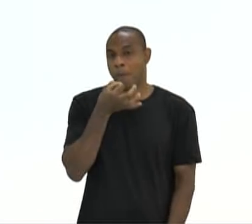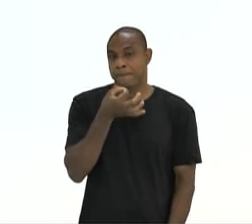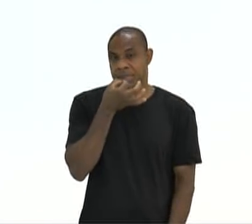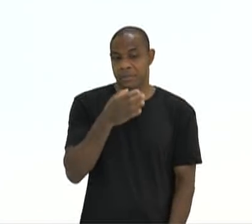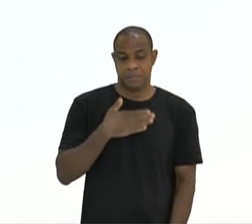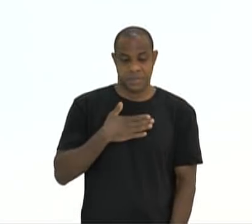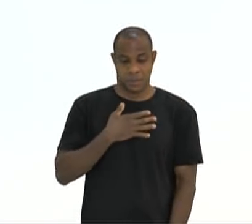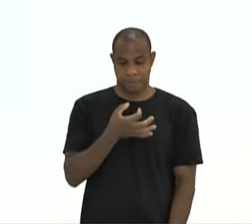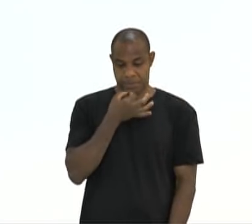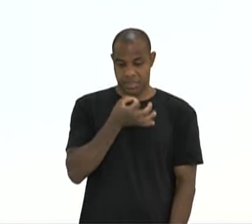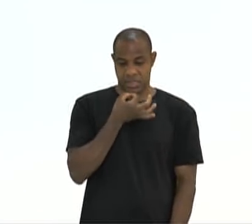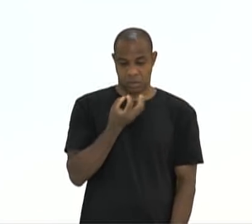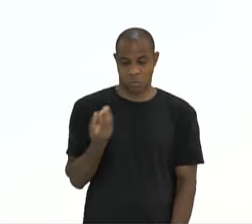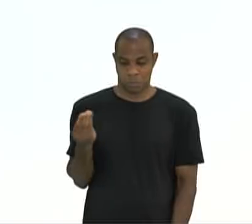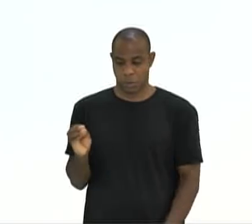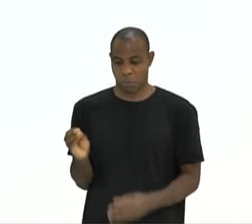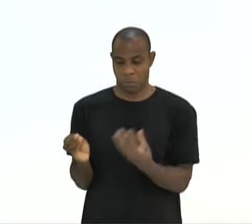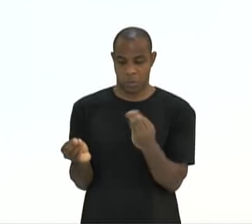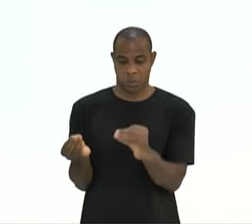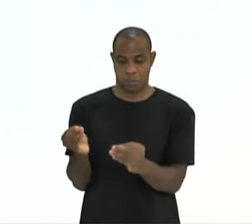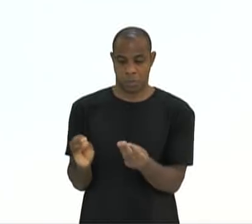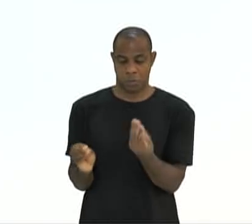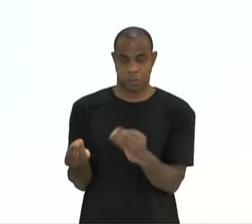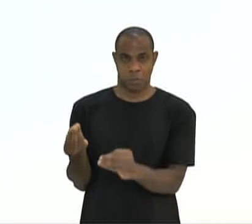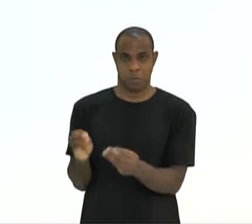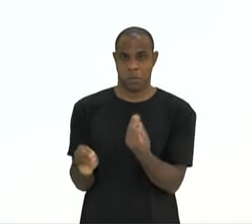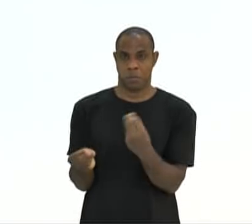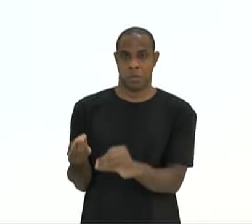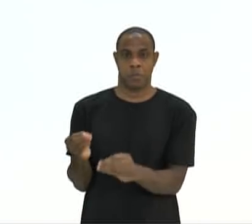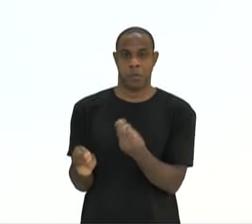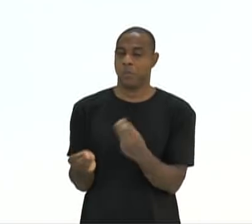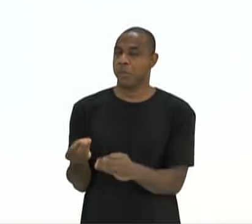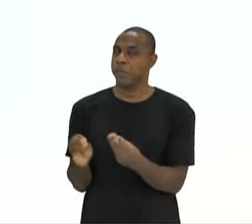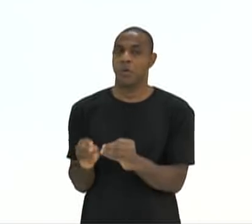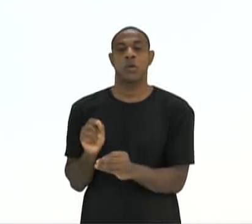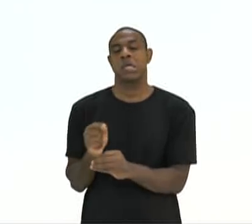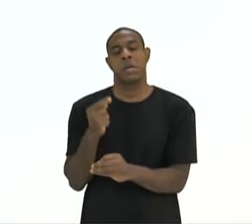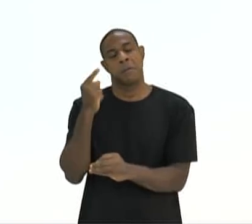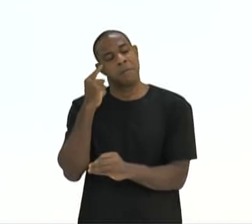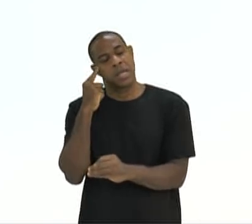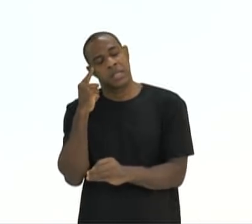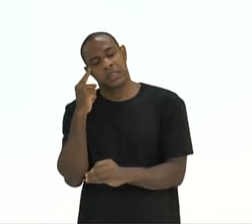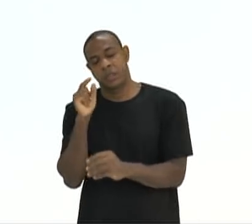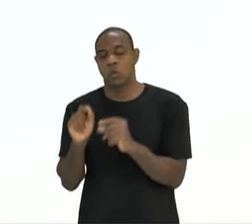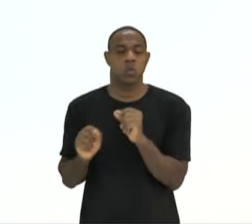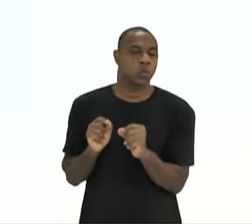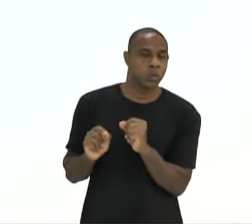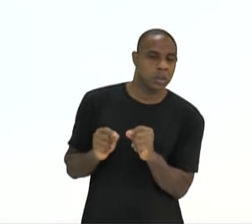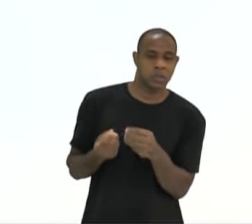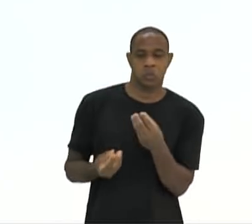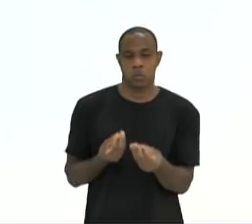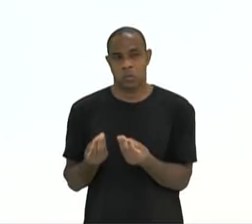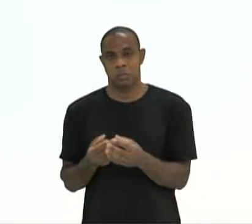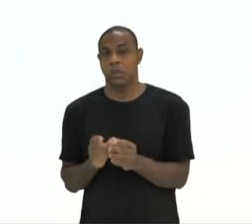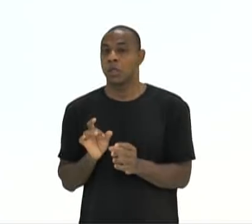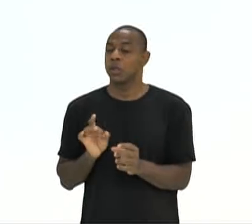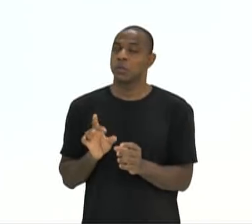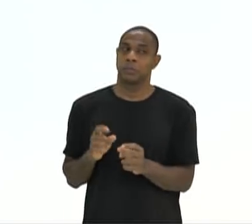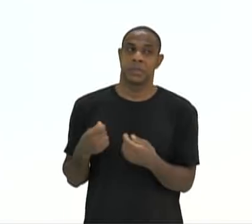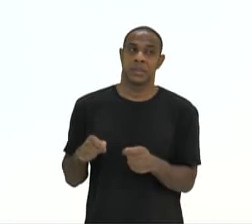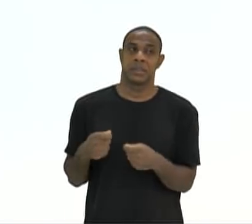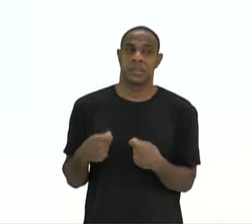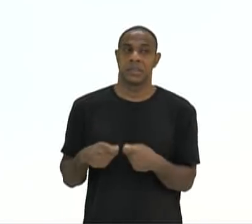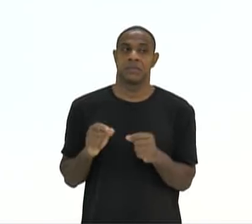a minha subjetividade para o texto, trazer minha opinião, o que eu penso a respeito daquele assunto. Eu simplesmente